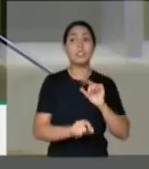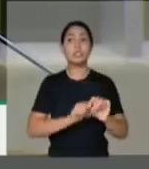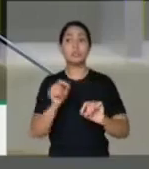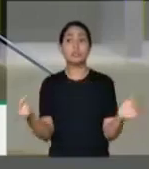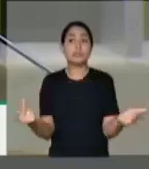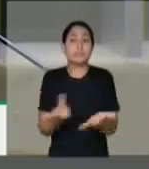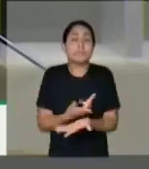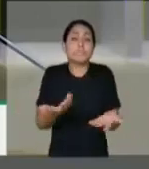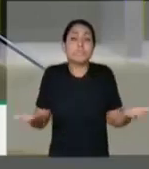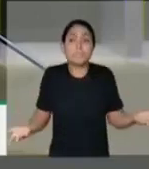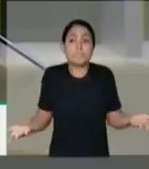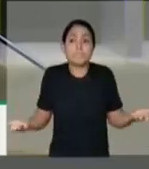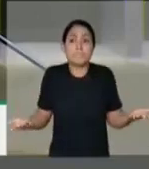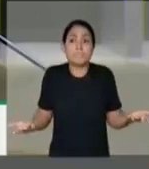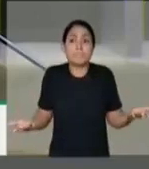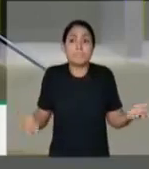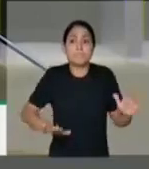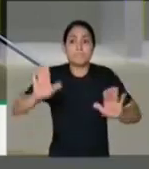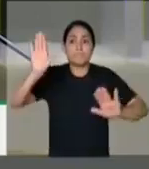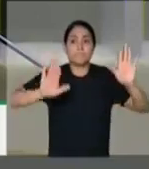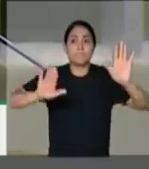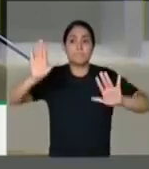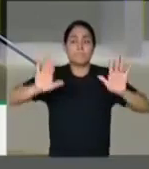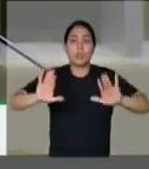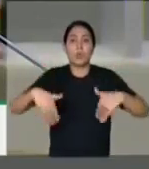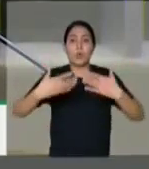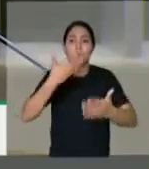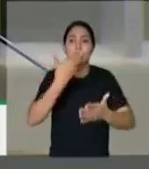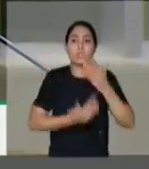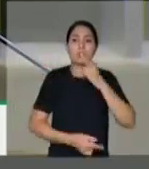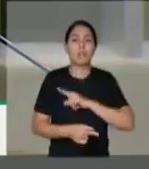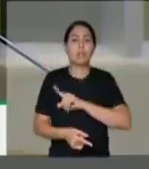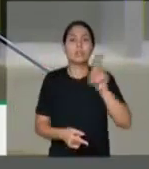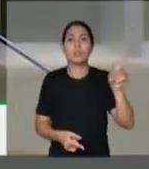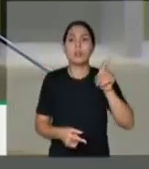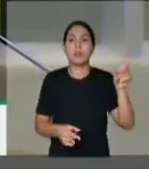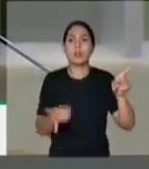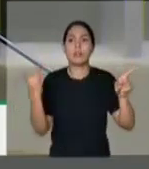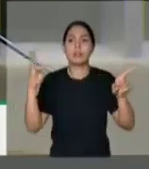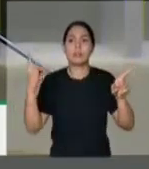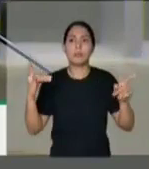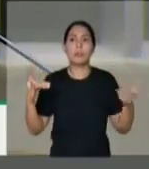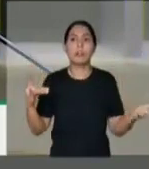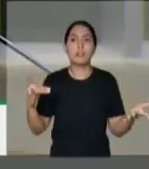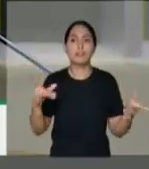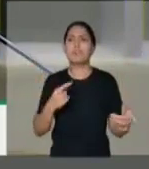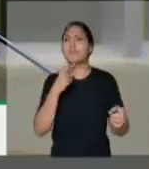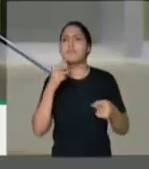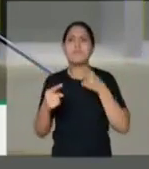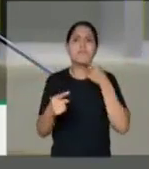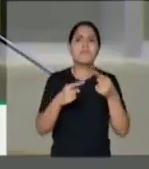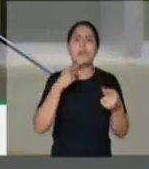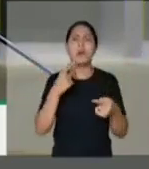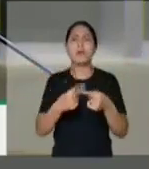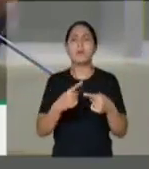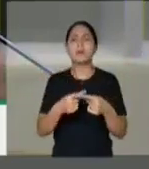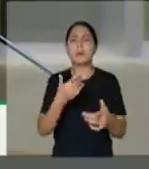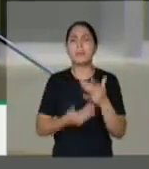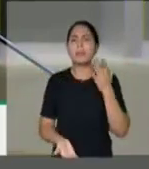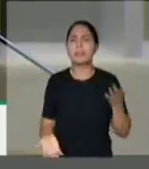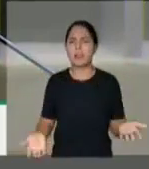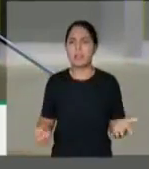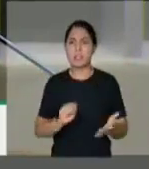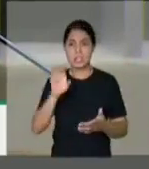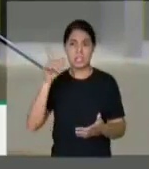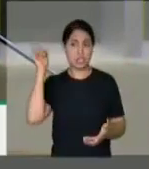como faz o candidato a presidente derrotado na Bolívia, que questiona o resultado. Questiona porque perdeu. Se tivesse